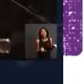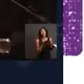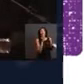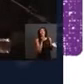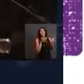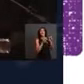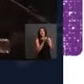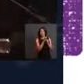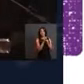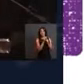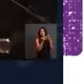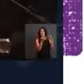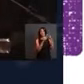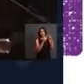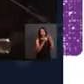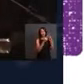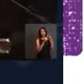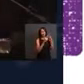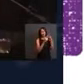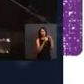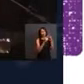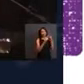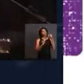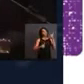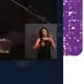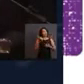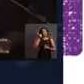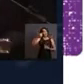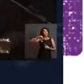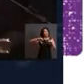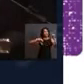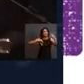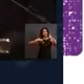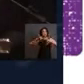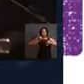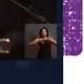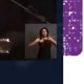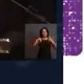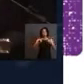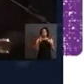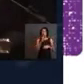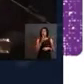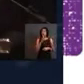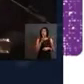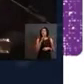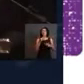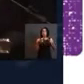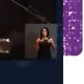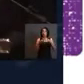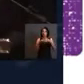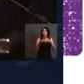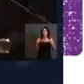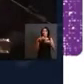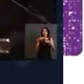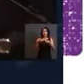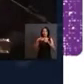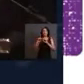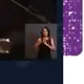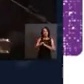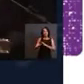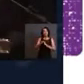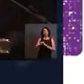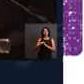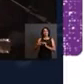o eixo de avaliação. Eu preciso conhecer a rede. E eu preciso, principalmente,